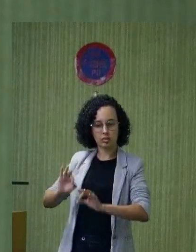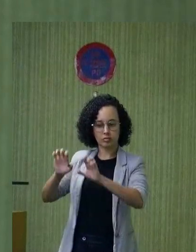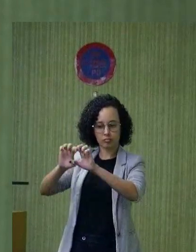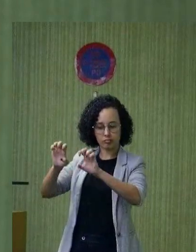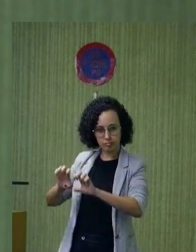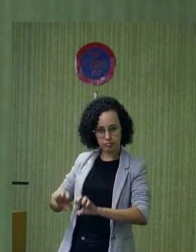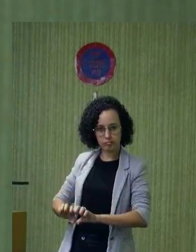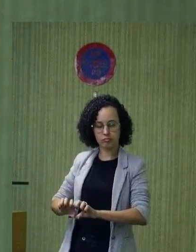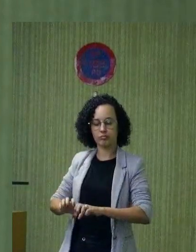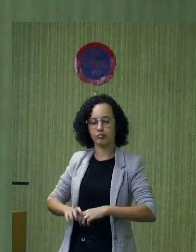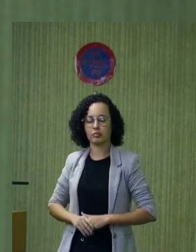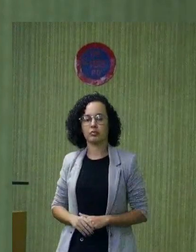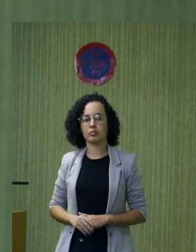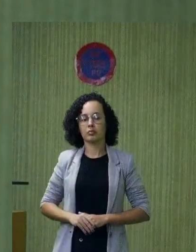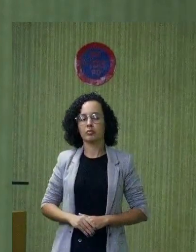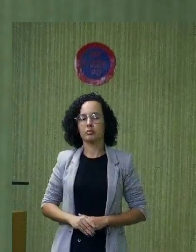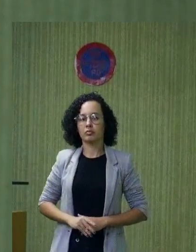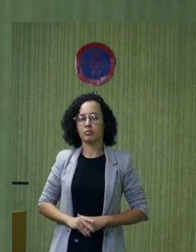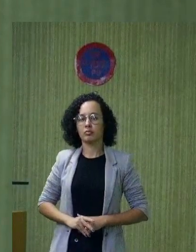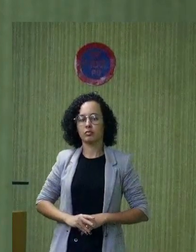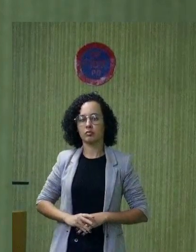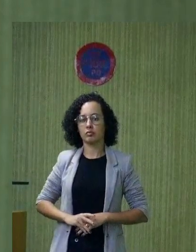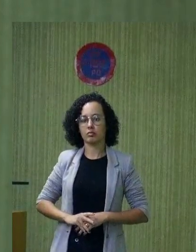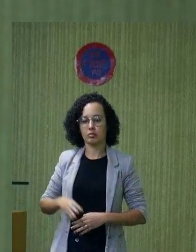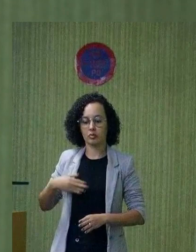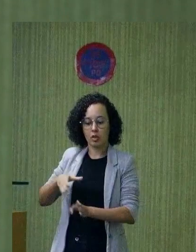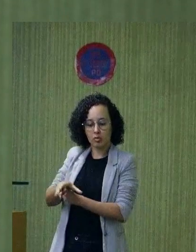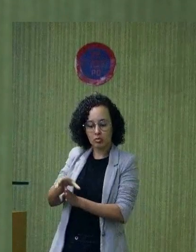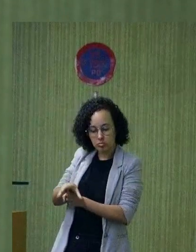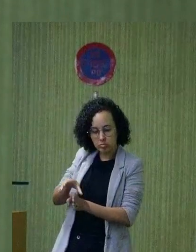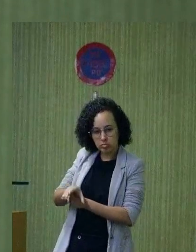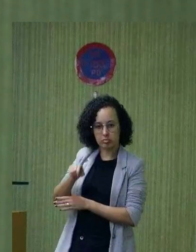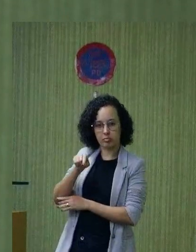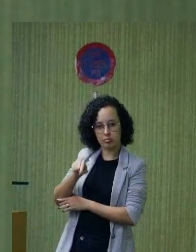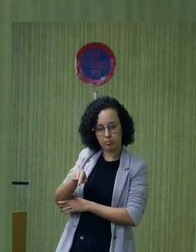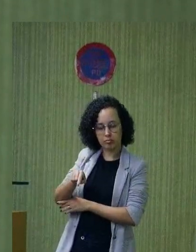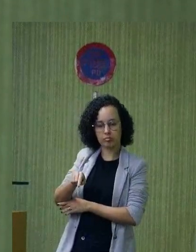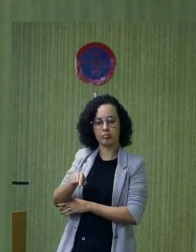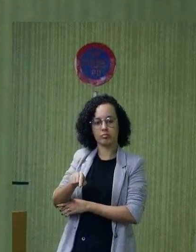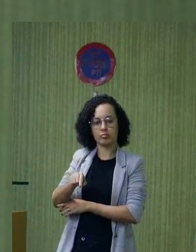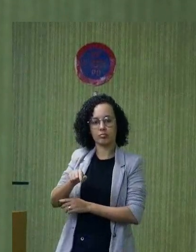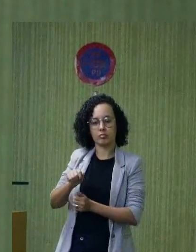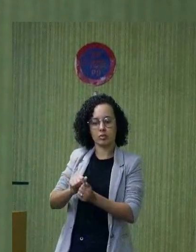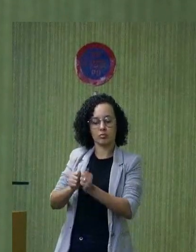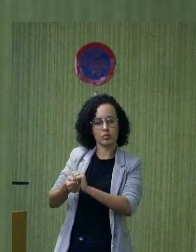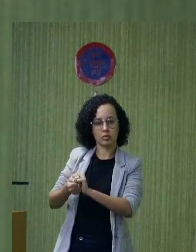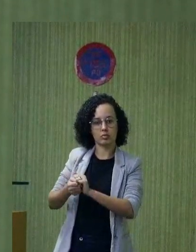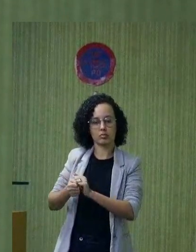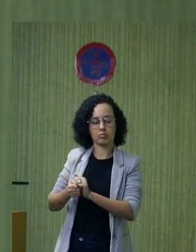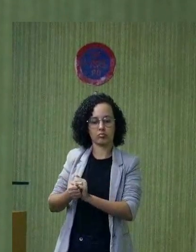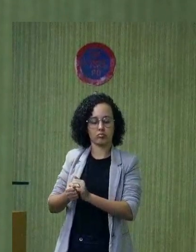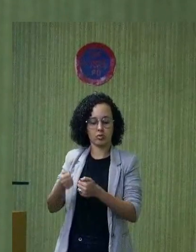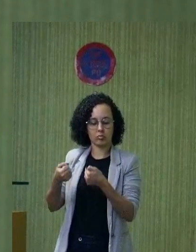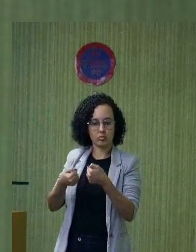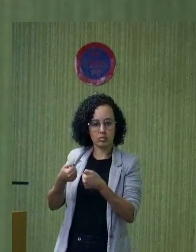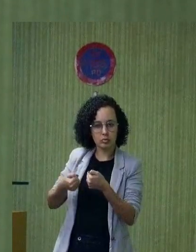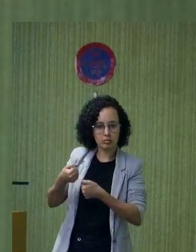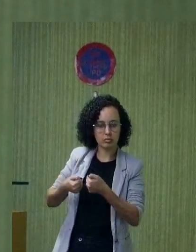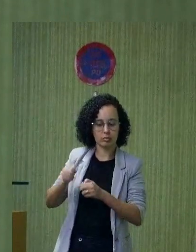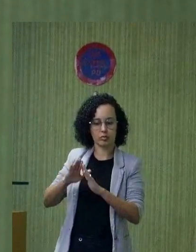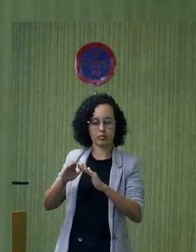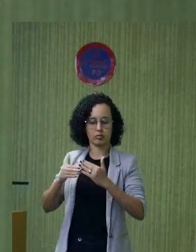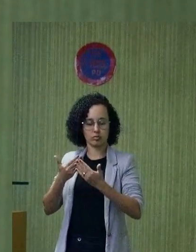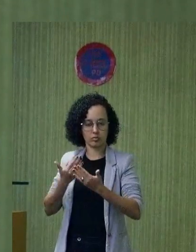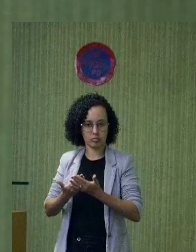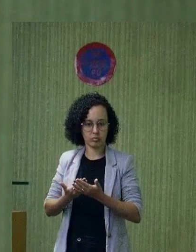estruturais que é isso a a a recomendação tem que ser para isso adequação quanto transporte merenda escolar e se for o caso